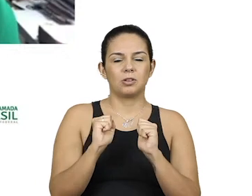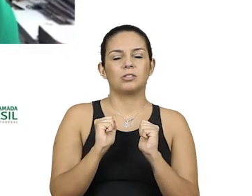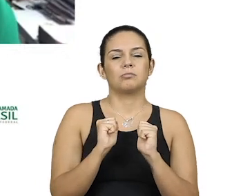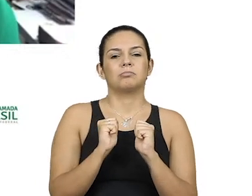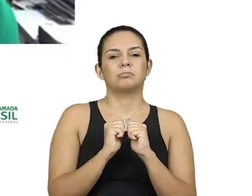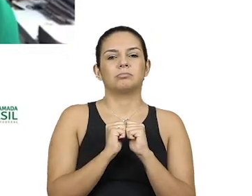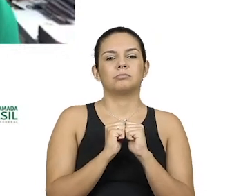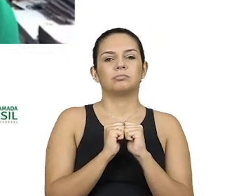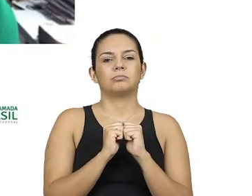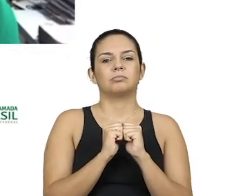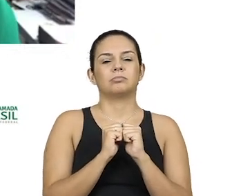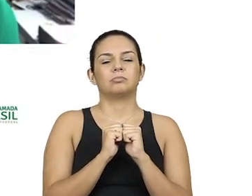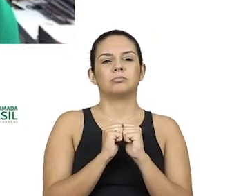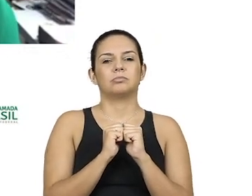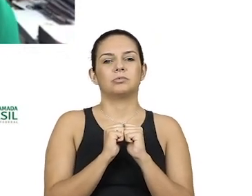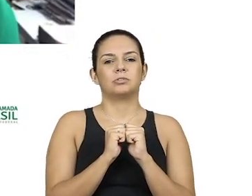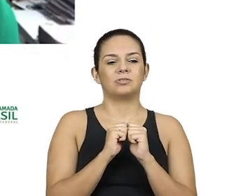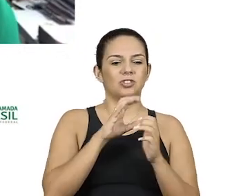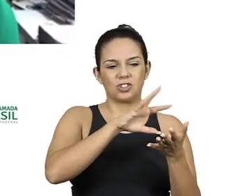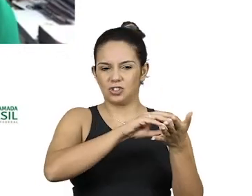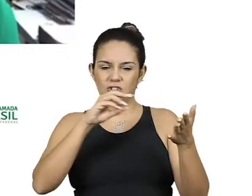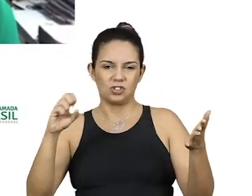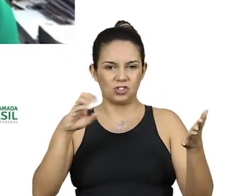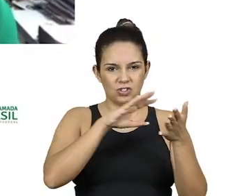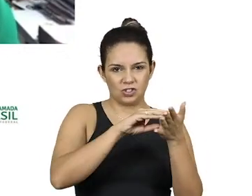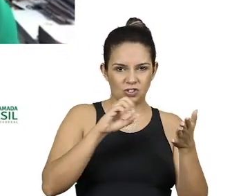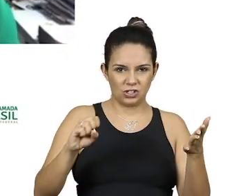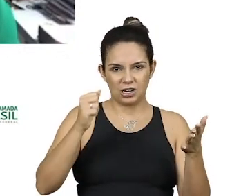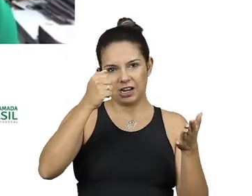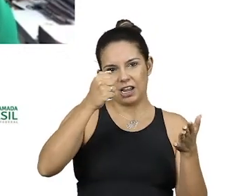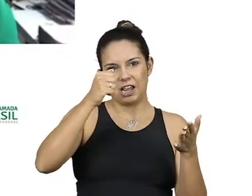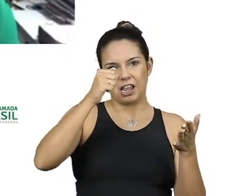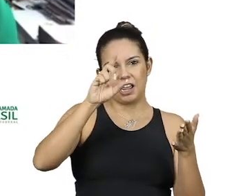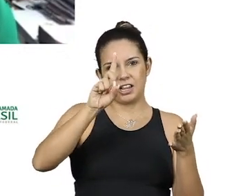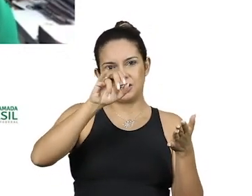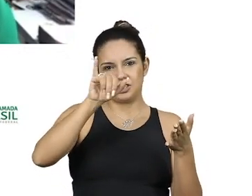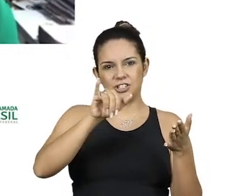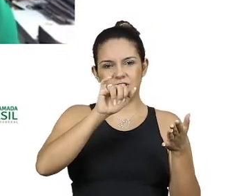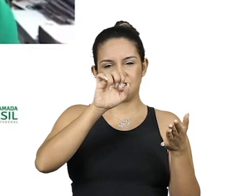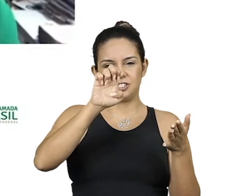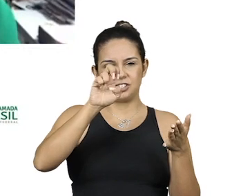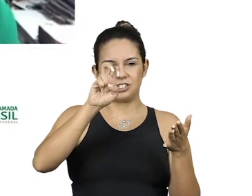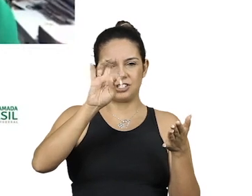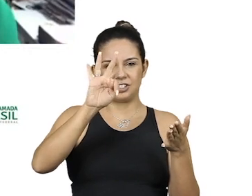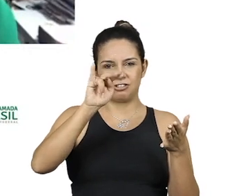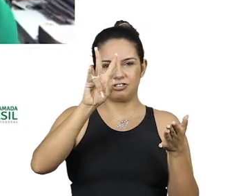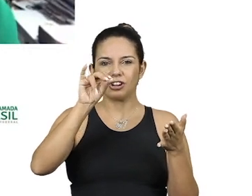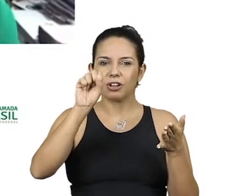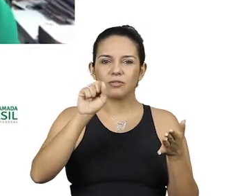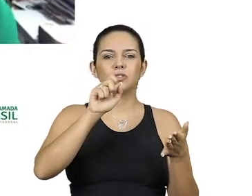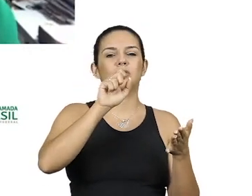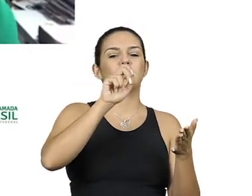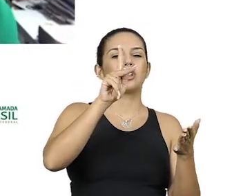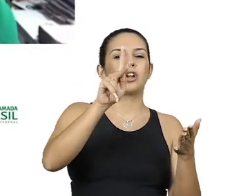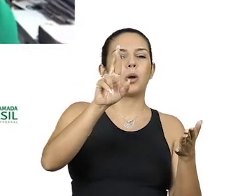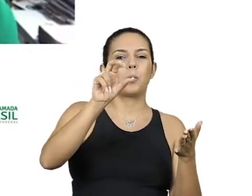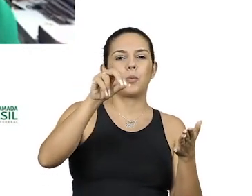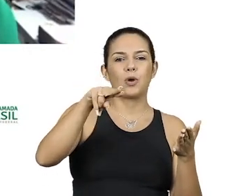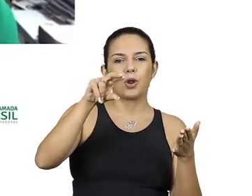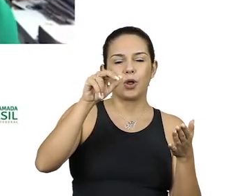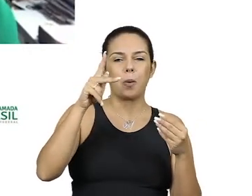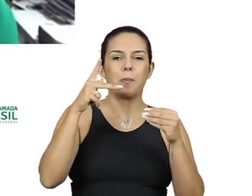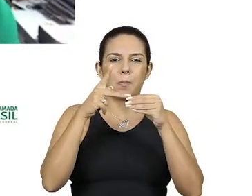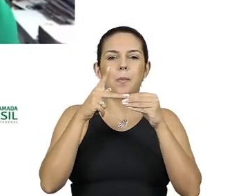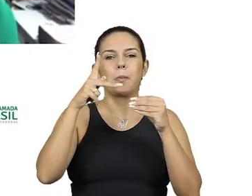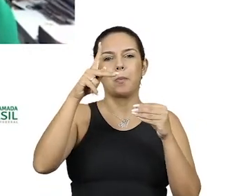elimino adjetivos, elimino os pronomes, elimino... uma vez aprendi